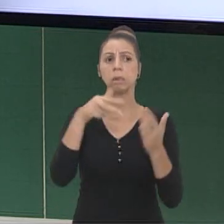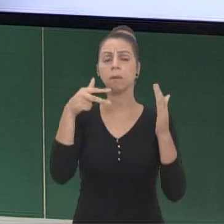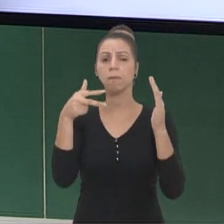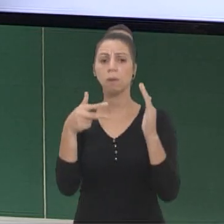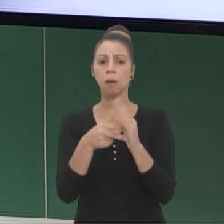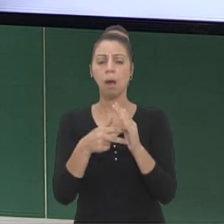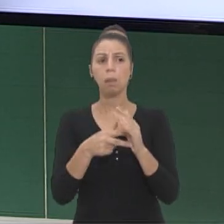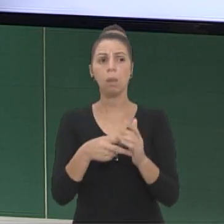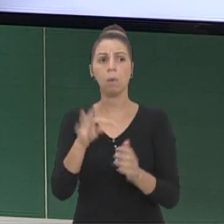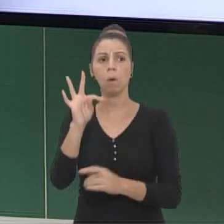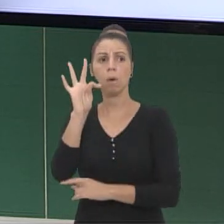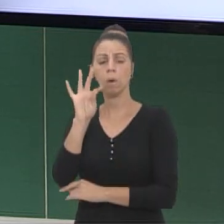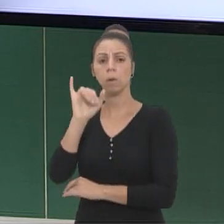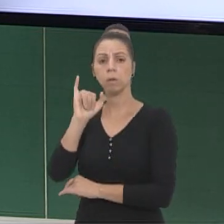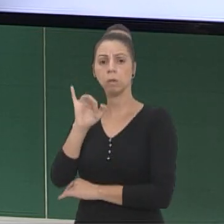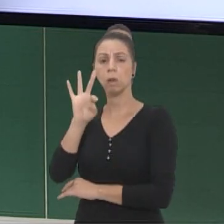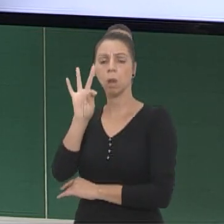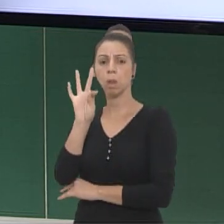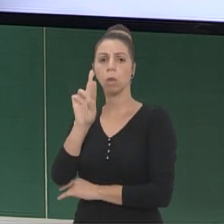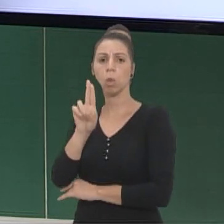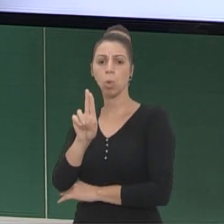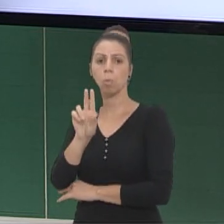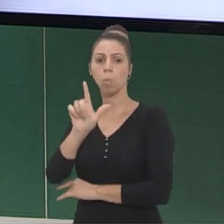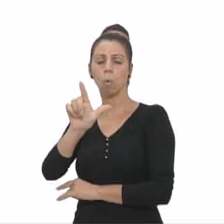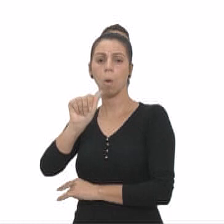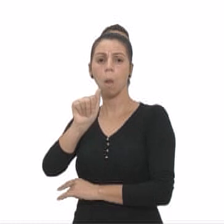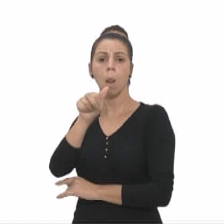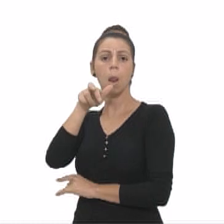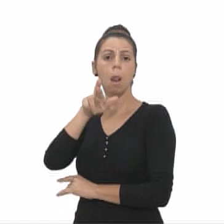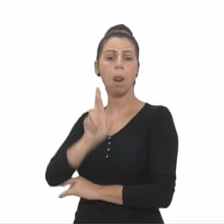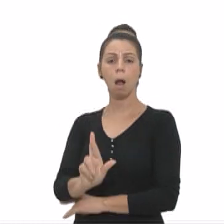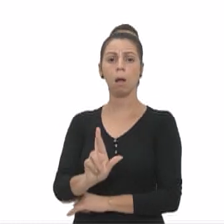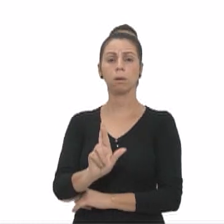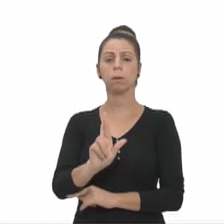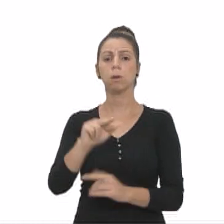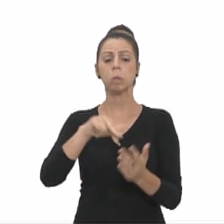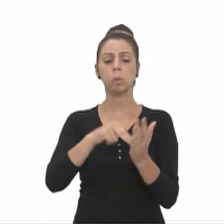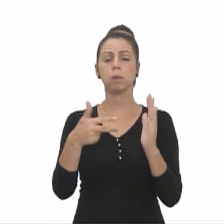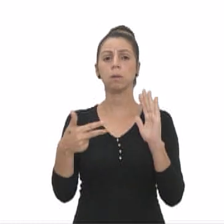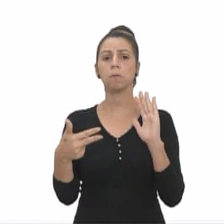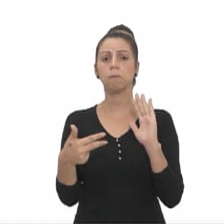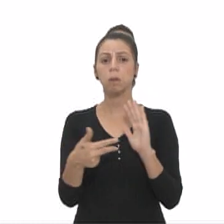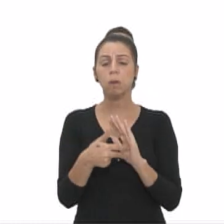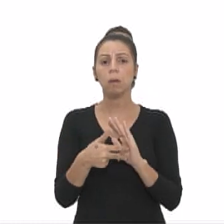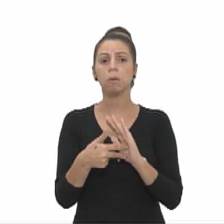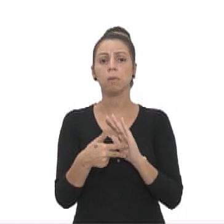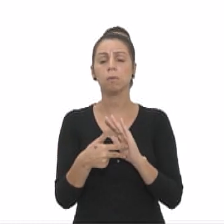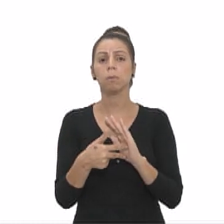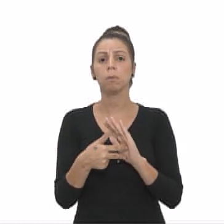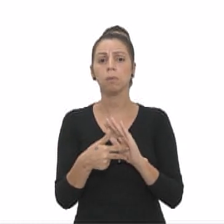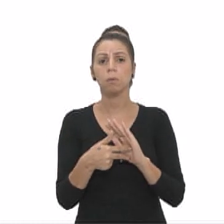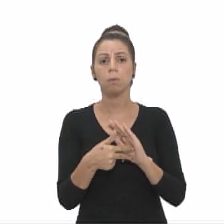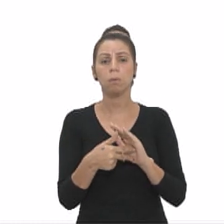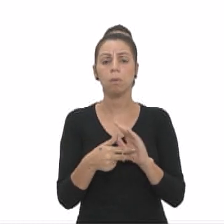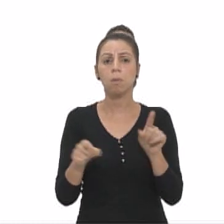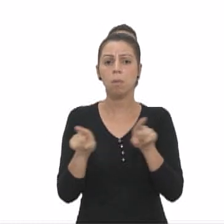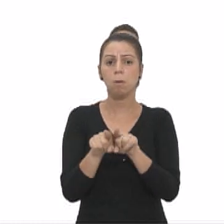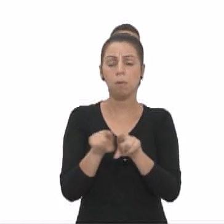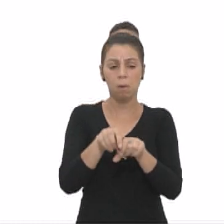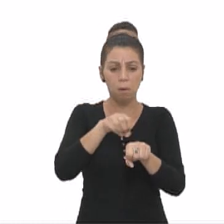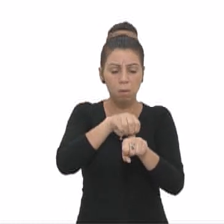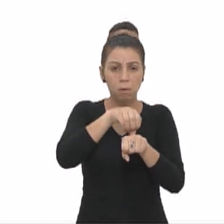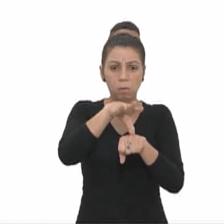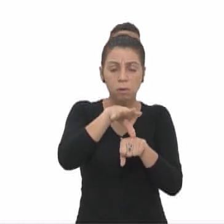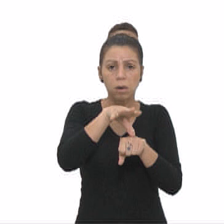Real Academia Espanhola, a RAE que nós chamamos. Inclusive, fica a sugestão e a dica para que vocês possam buscar outros